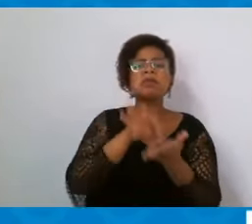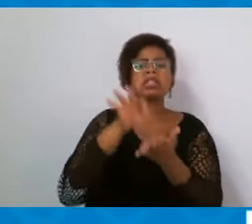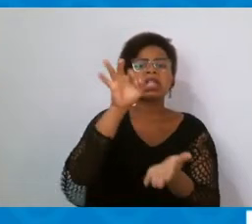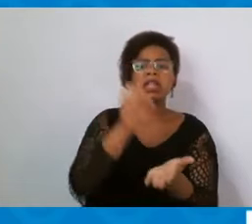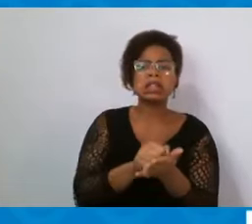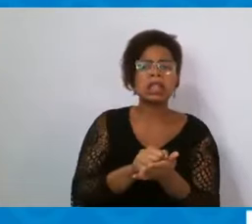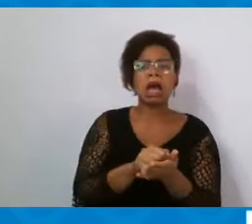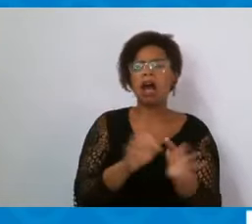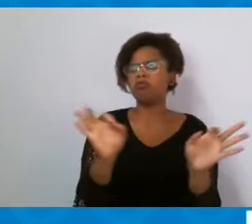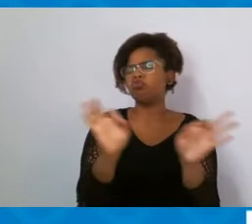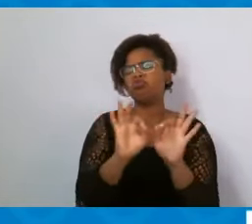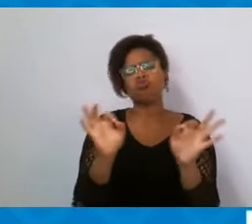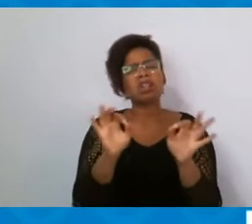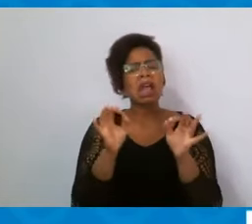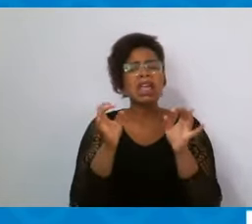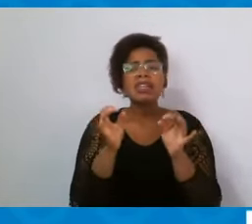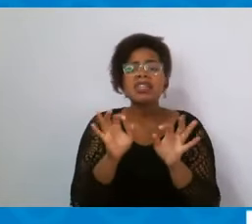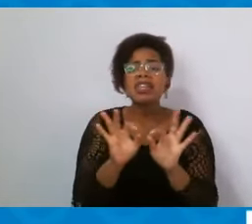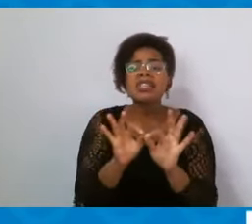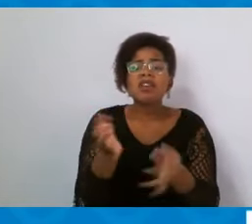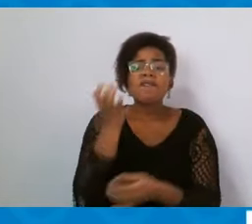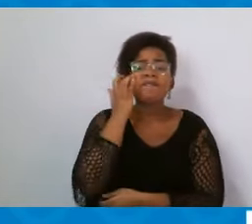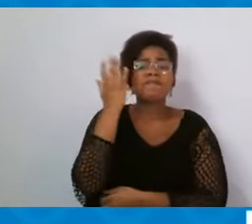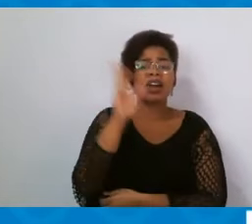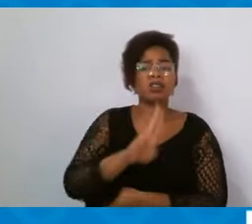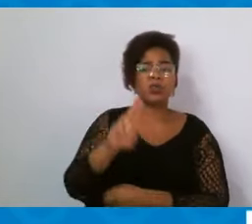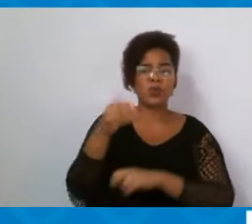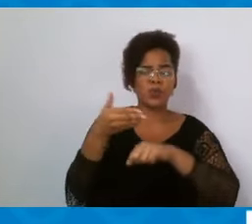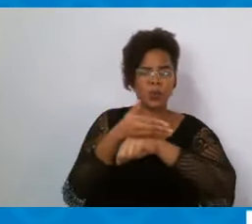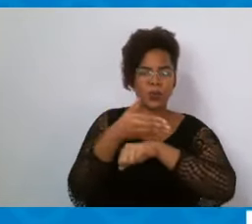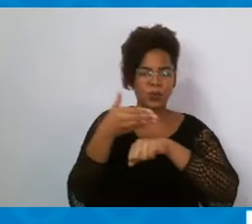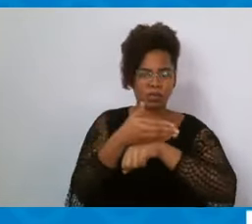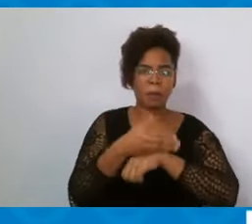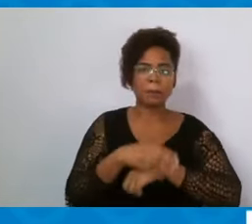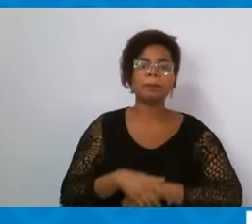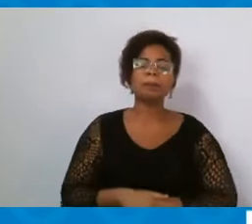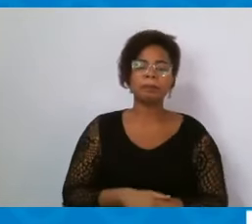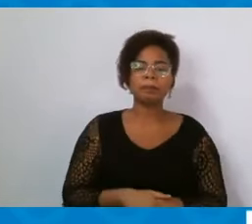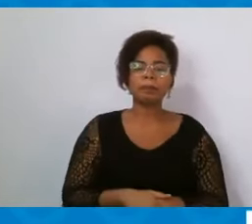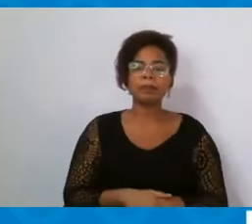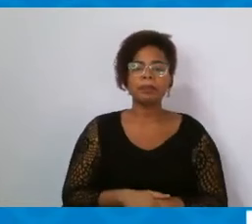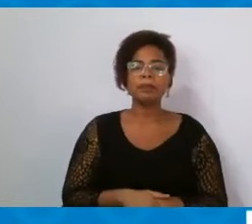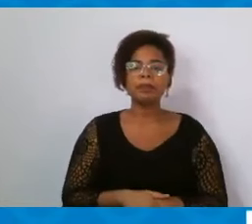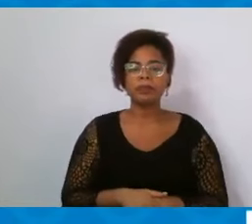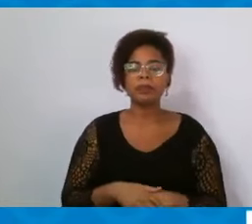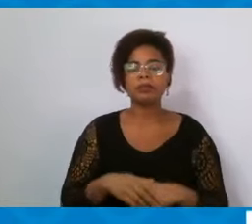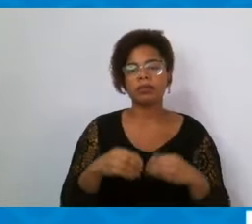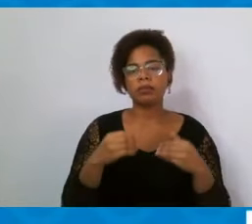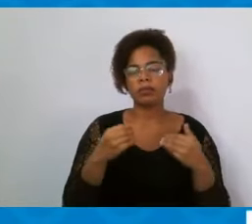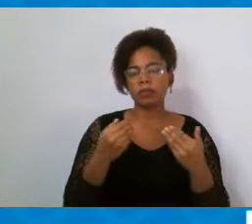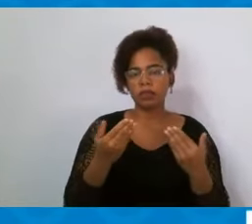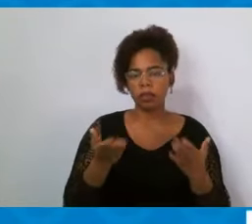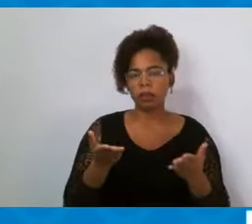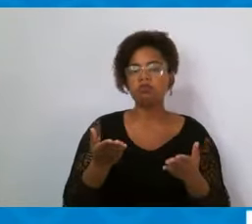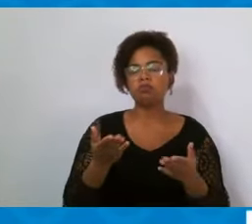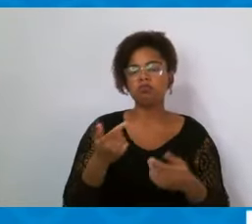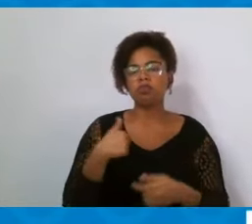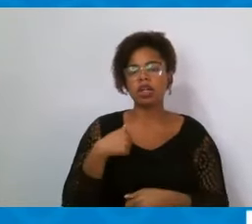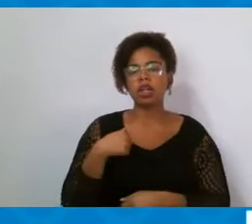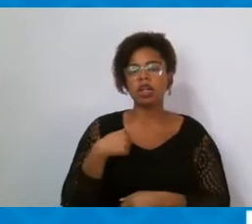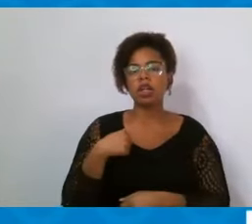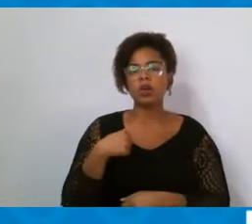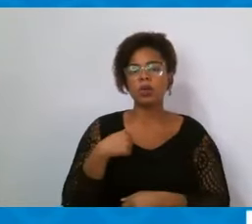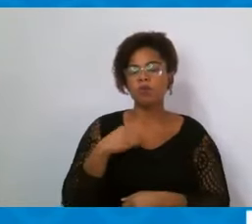aprende como usar esse negócio direitinho. Aqui pelo tempo, eu vou poder dizer